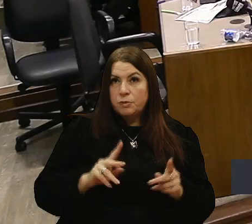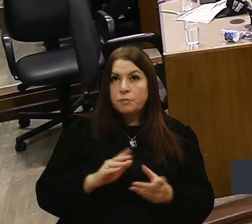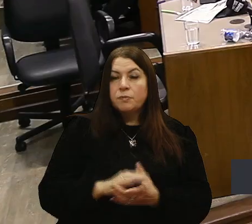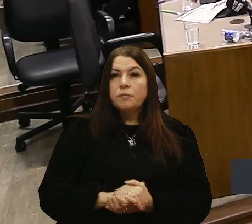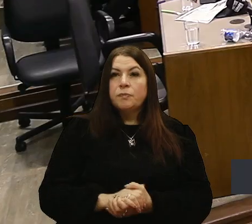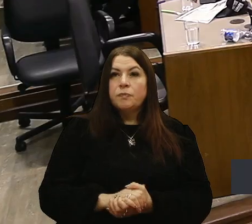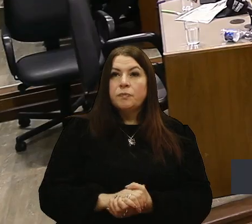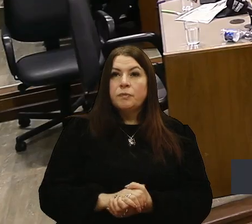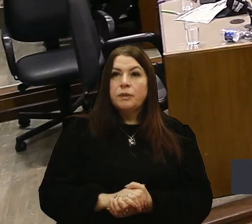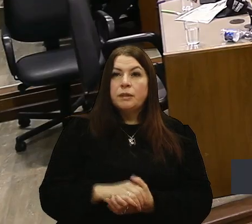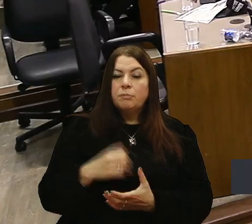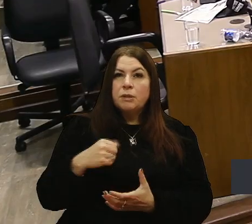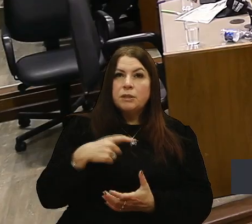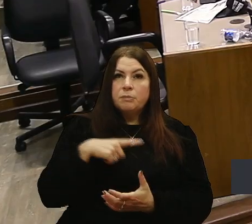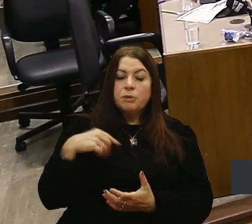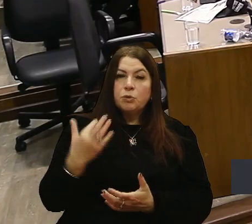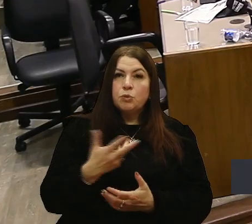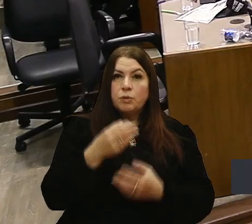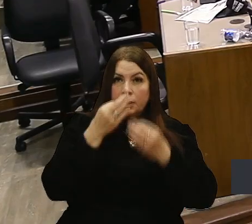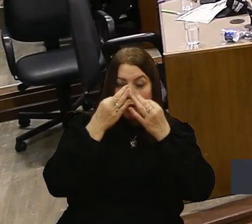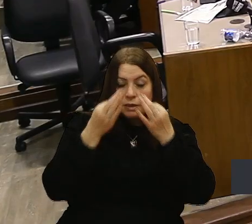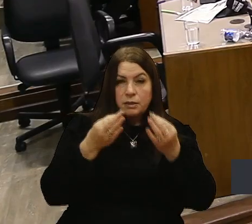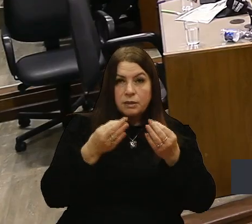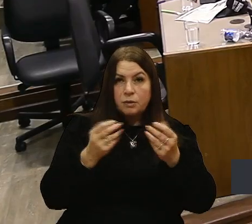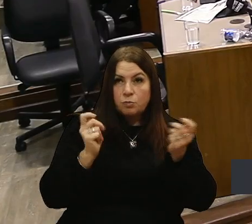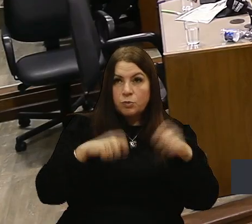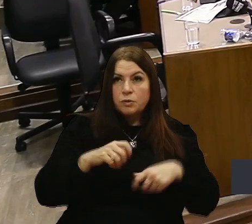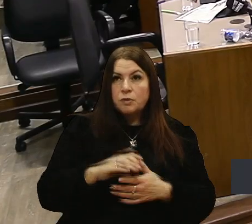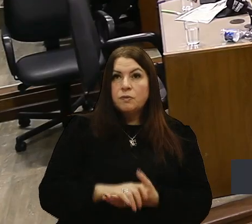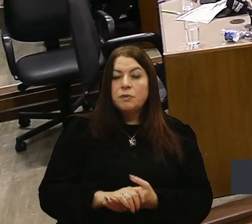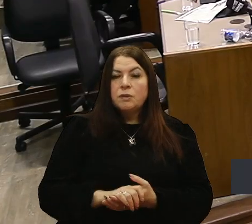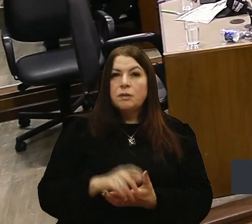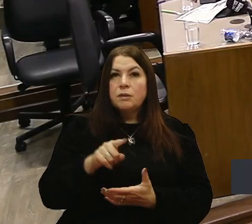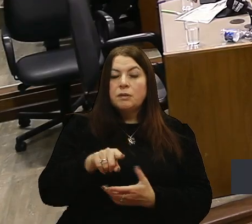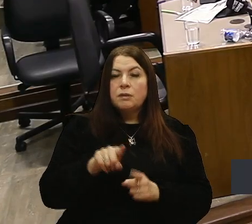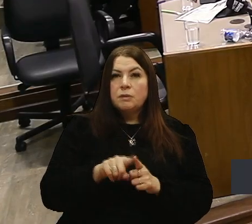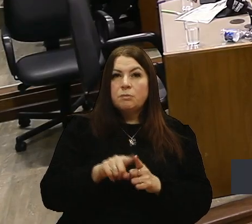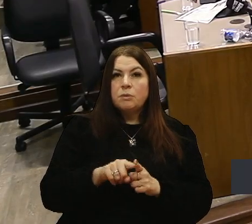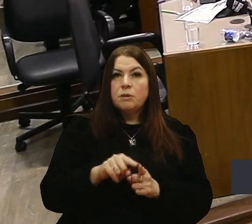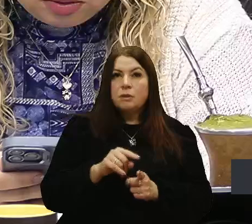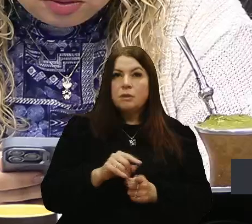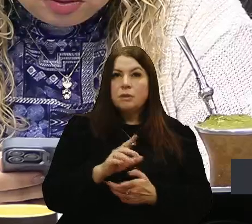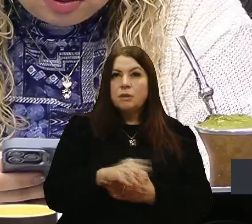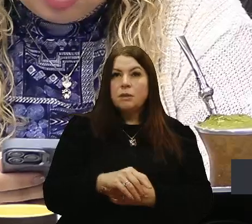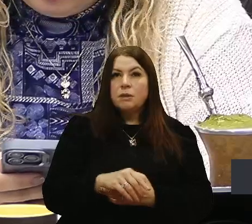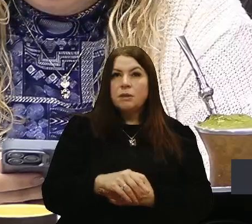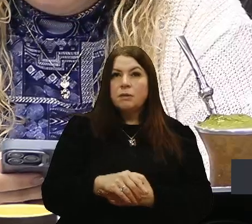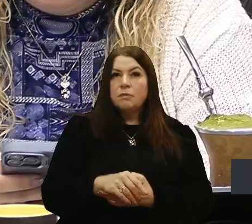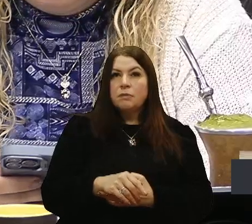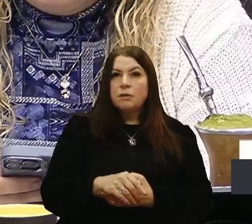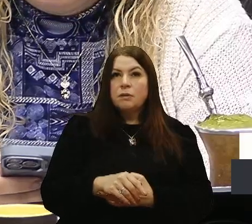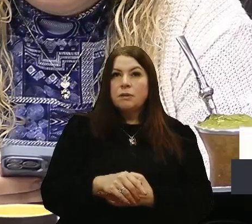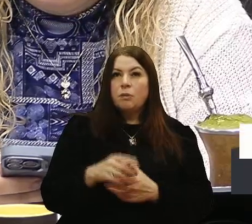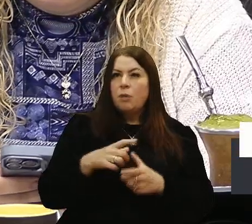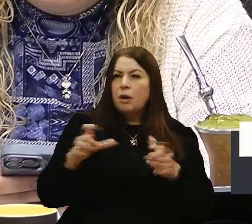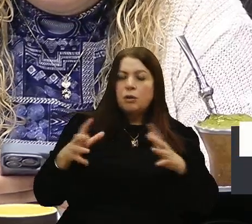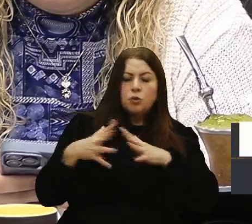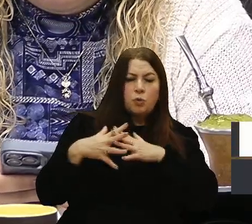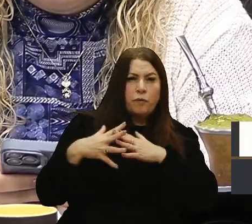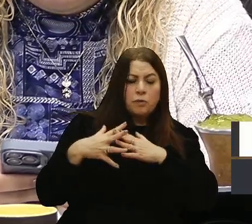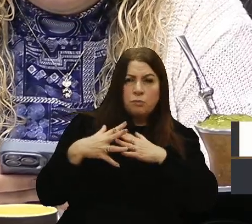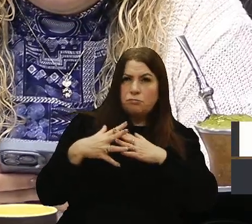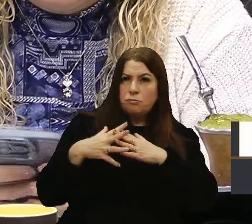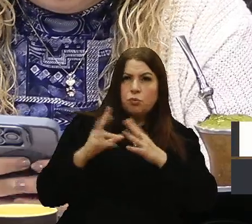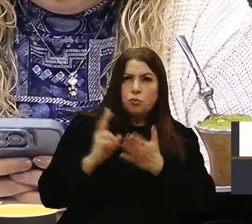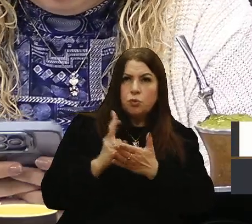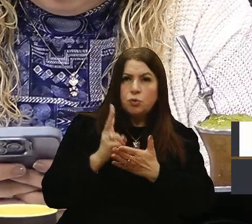né? Precisamos dar toda a atenção possível. A questão ali que ultimamente deu uma grande polêmica e está dando, né,